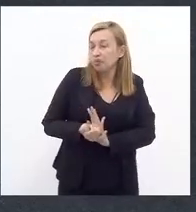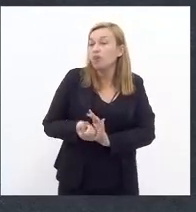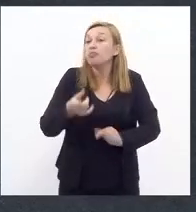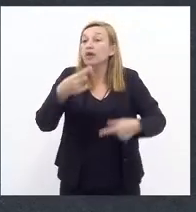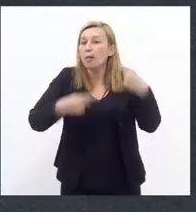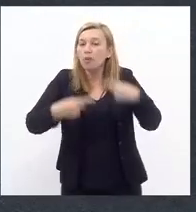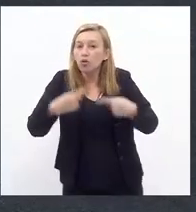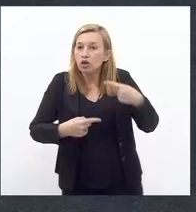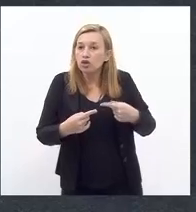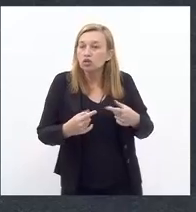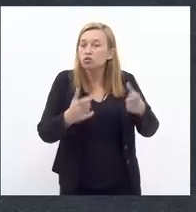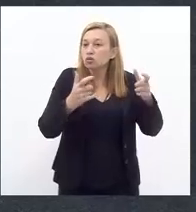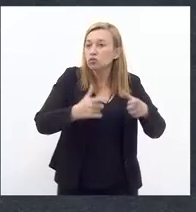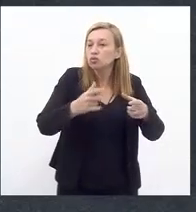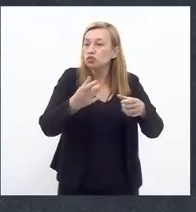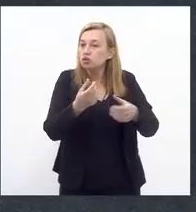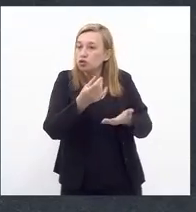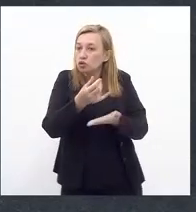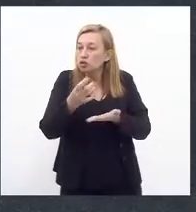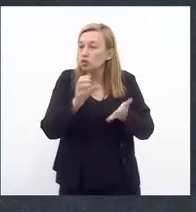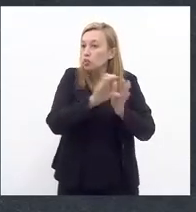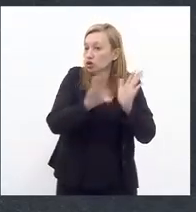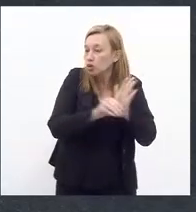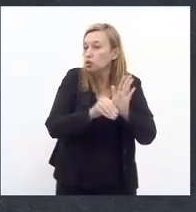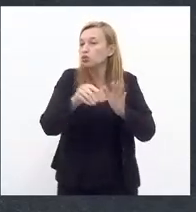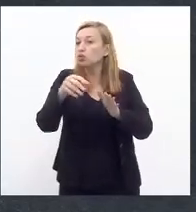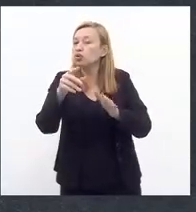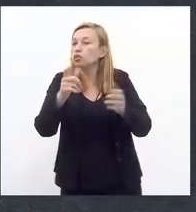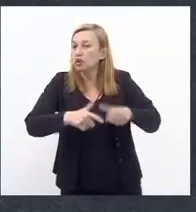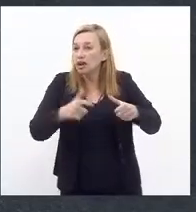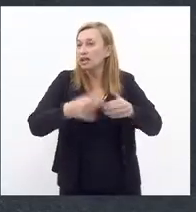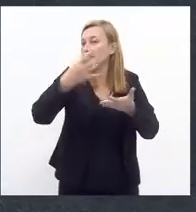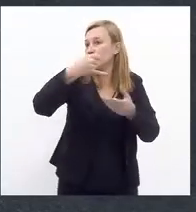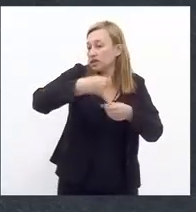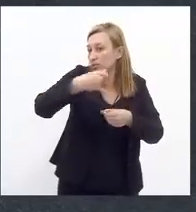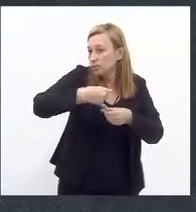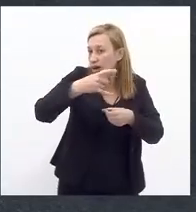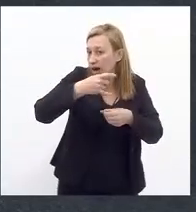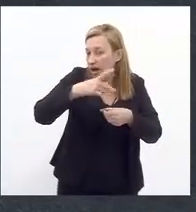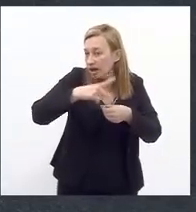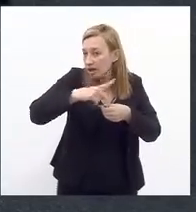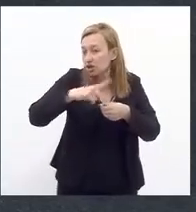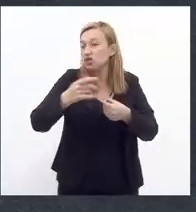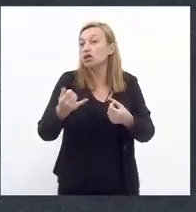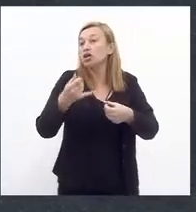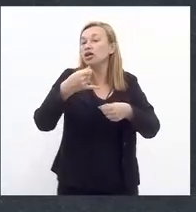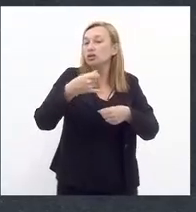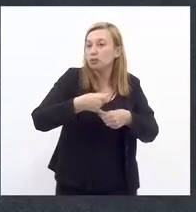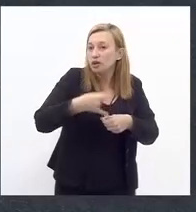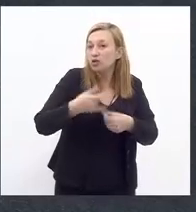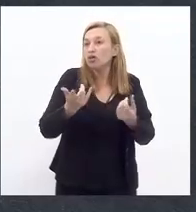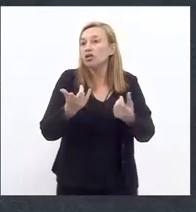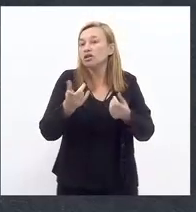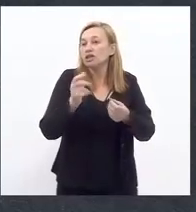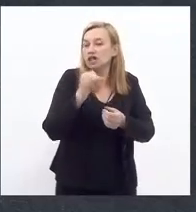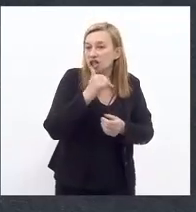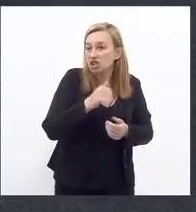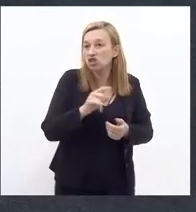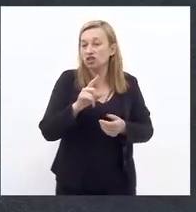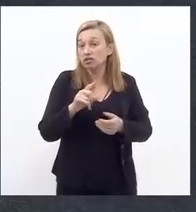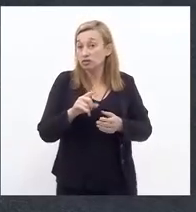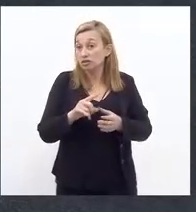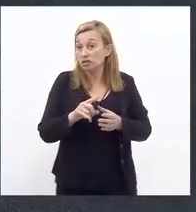política de conteúdo local na Petrobras é a taxação a tributação do ICMS do petróleo da energia do destino e não na